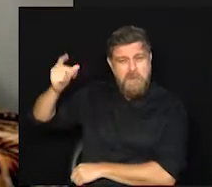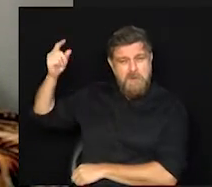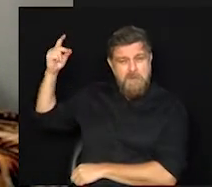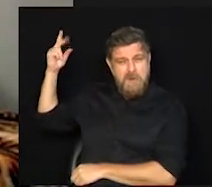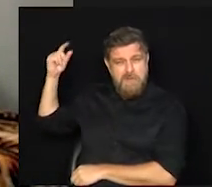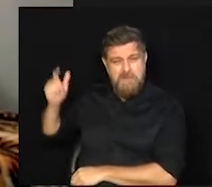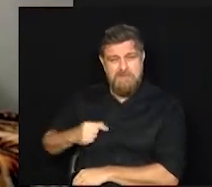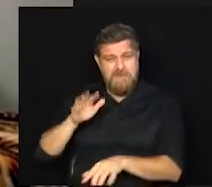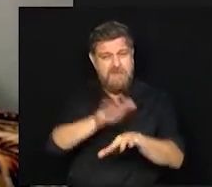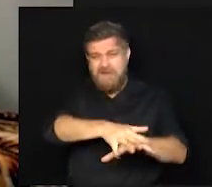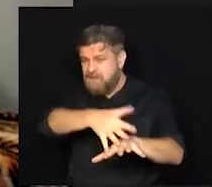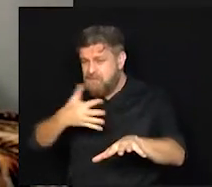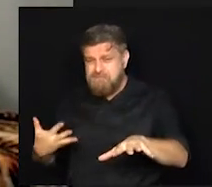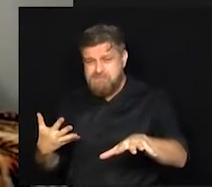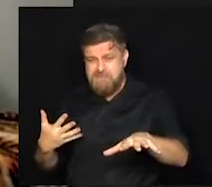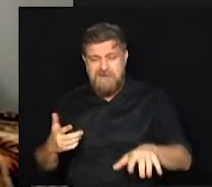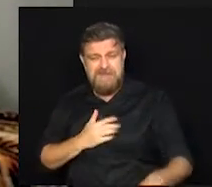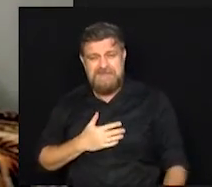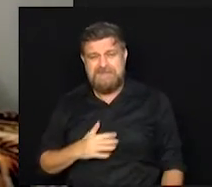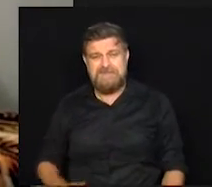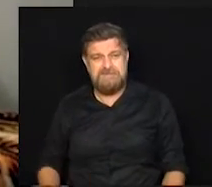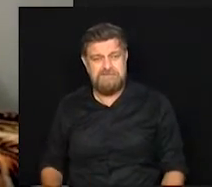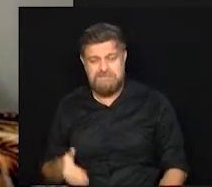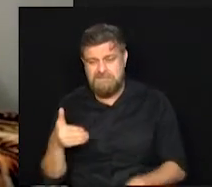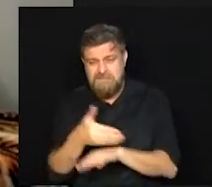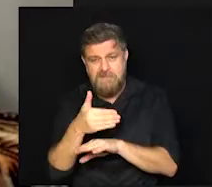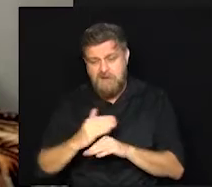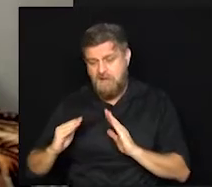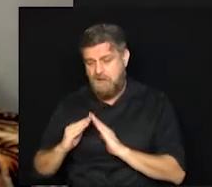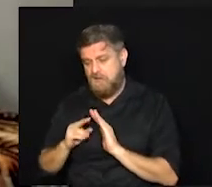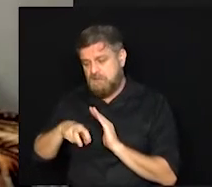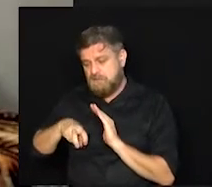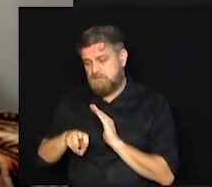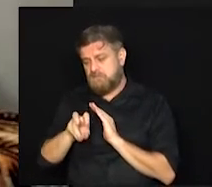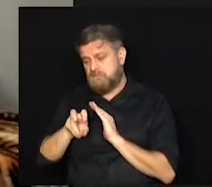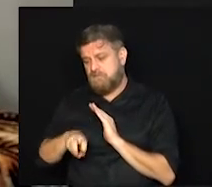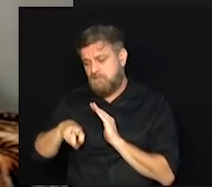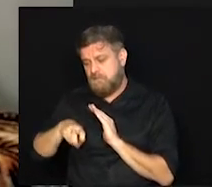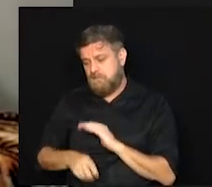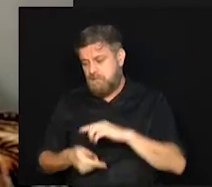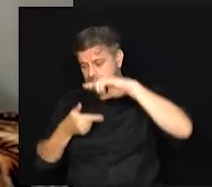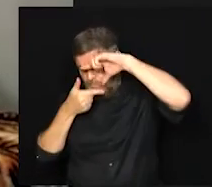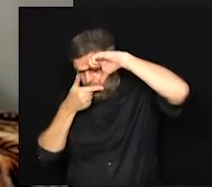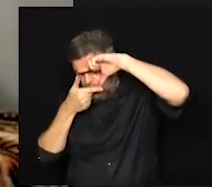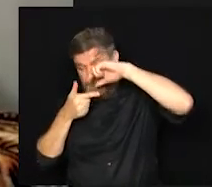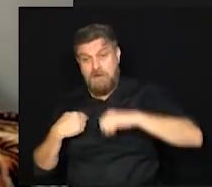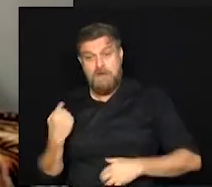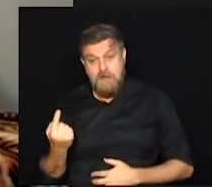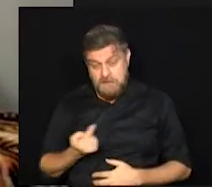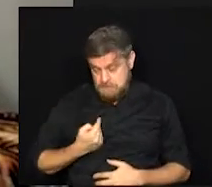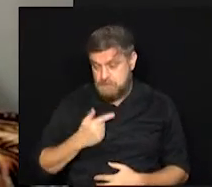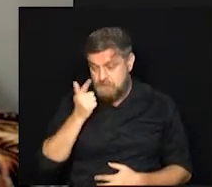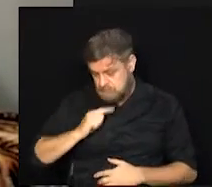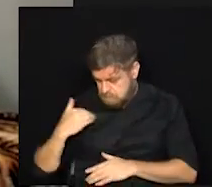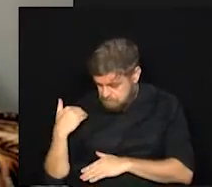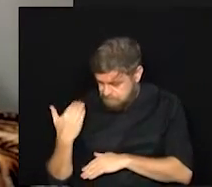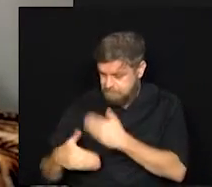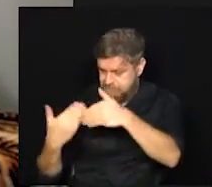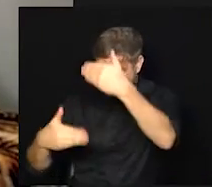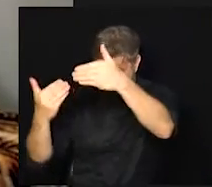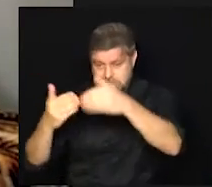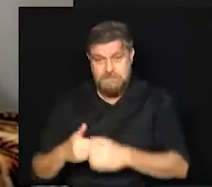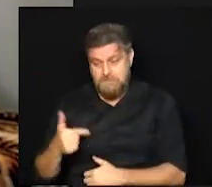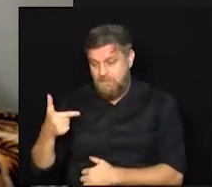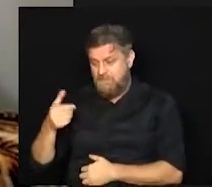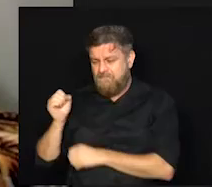de tudo. Ela simplesmente só ficava dentro de casa. Então, a gente teve um avanço muito grande de 20 anos para